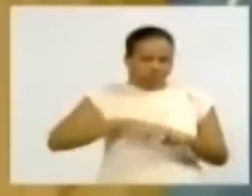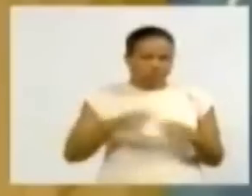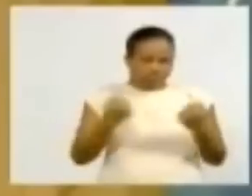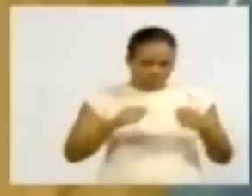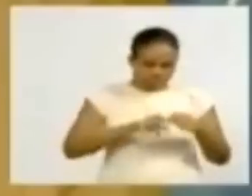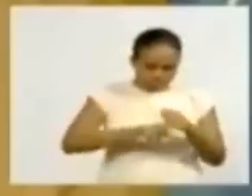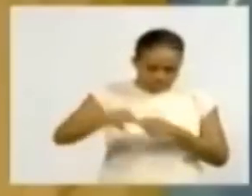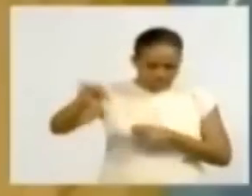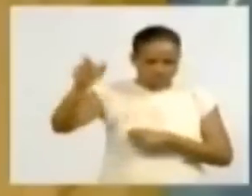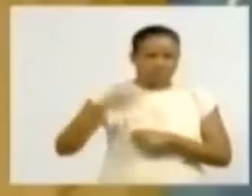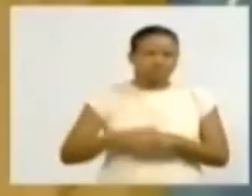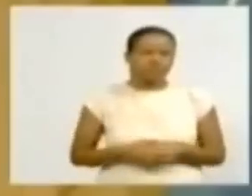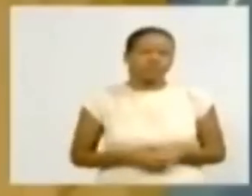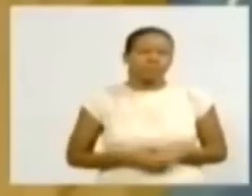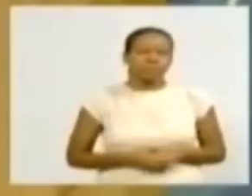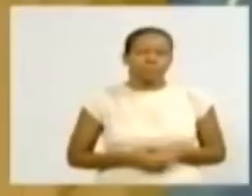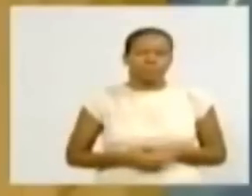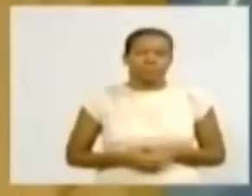daí.